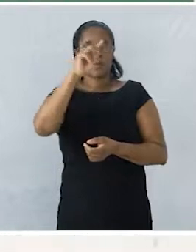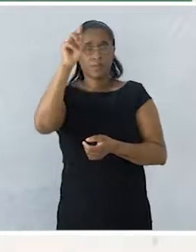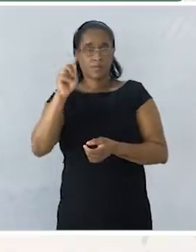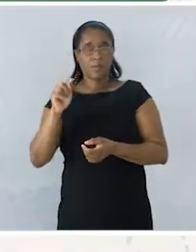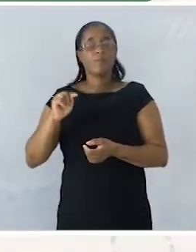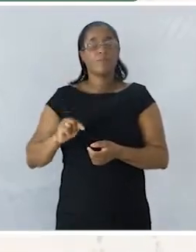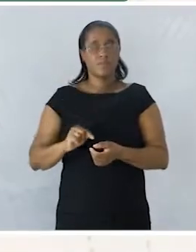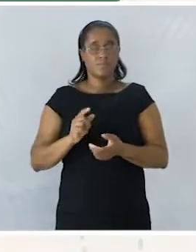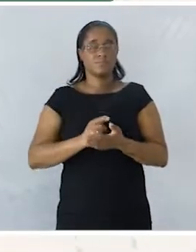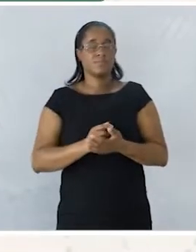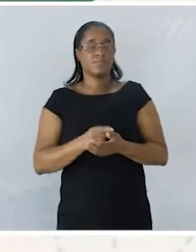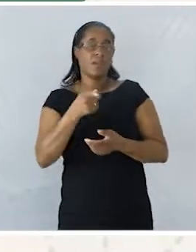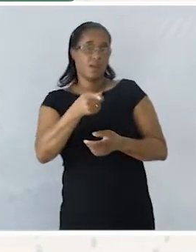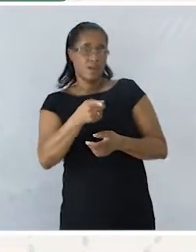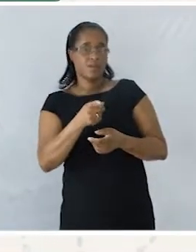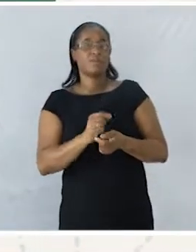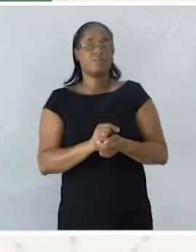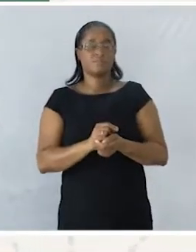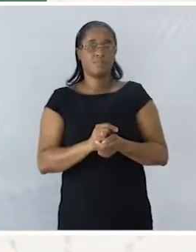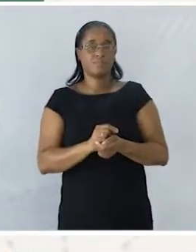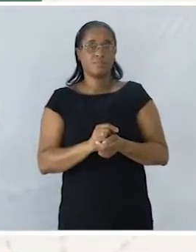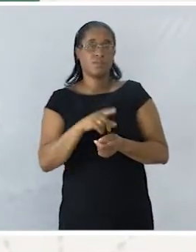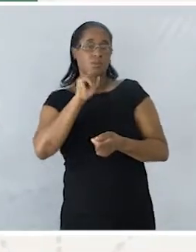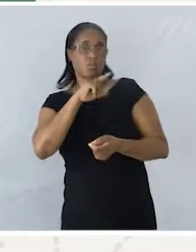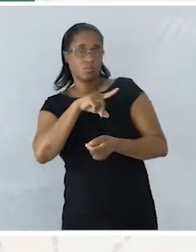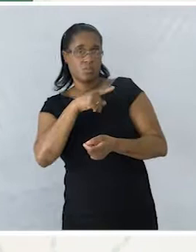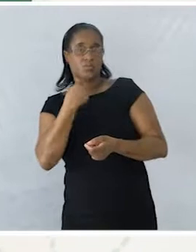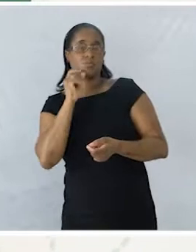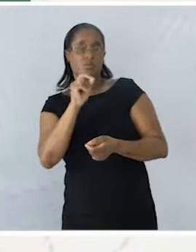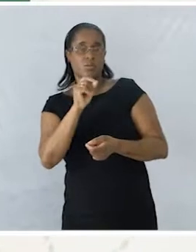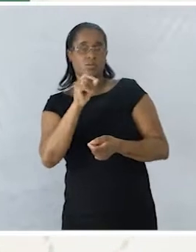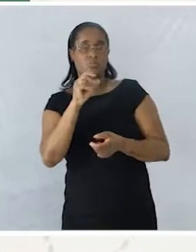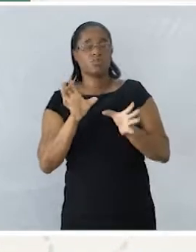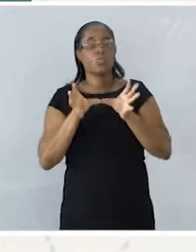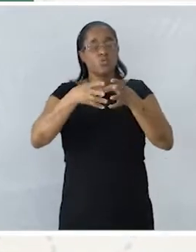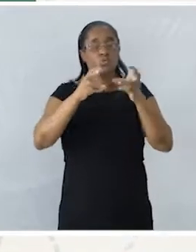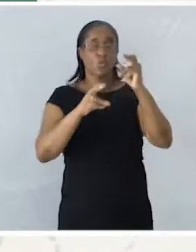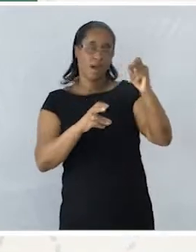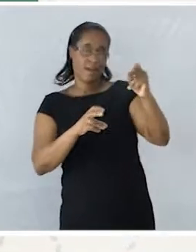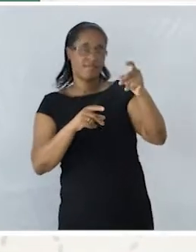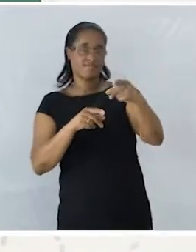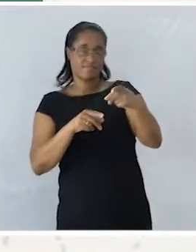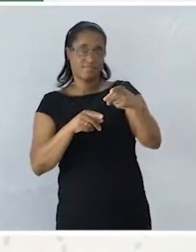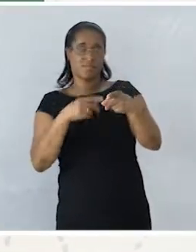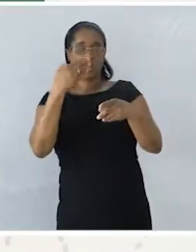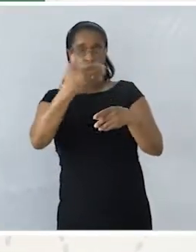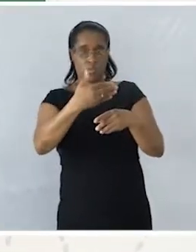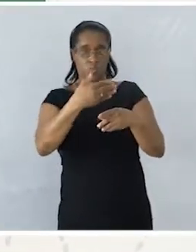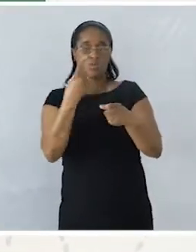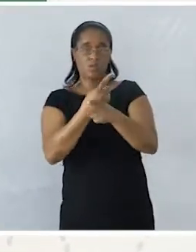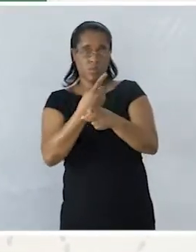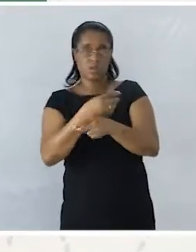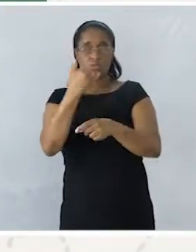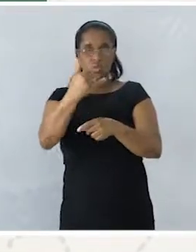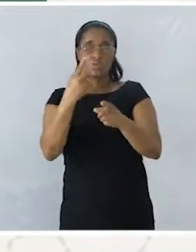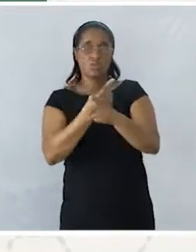Tá certo? Aqui podemos chamar esse conjunto de conjunto A. 1 é o elemento, 2 é o